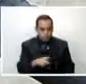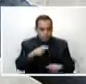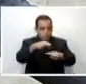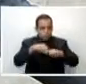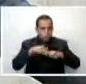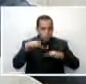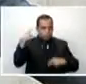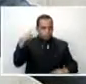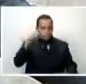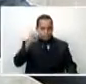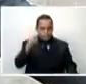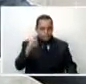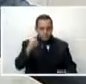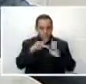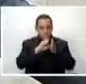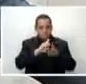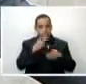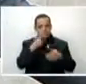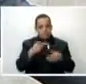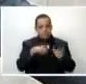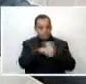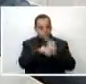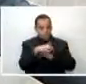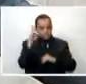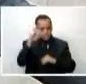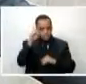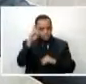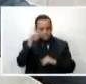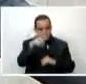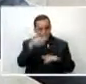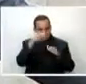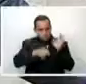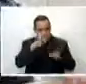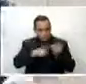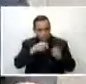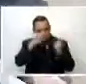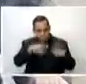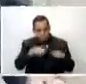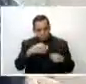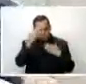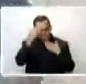vereador Reis, antes de falar dele, consulte a história e seja mais justo nas suas avaliações. Obrigado, senhor prefeito.